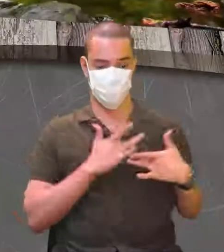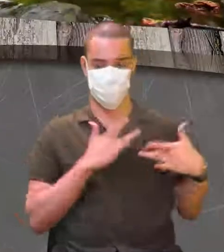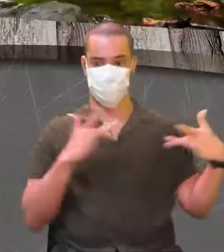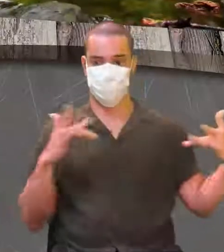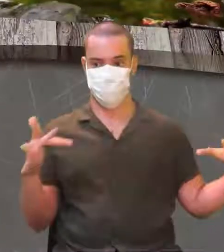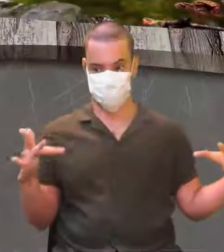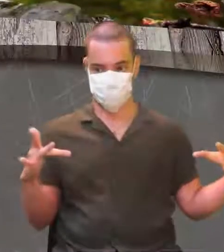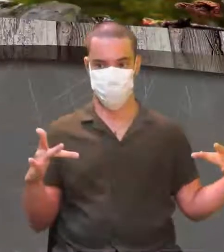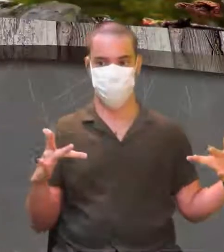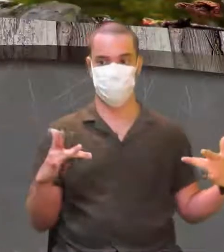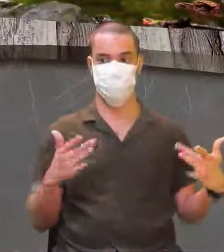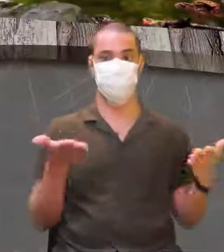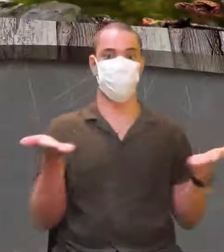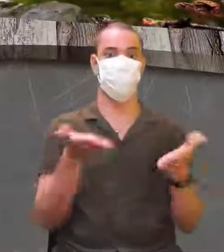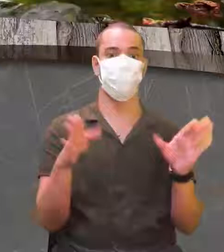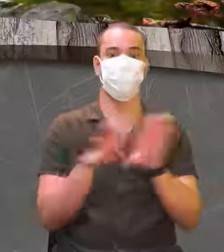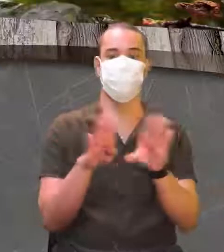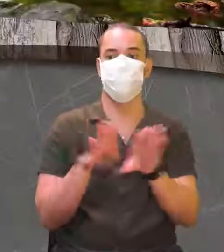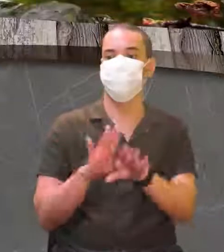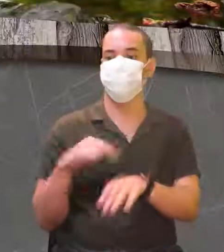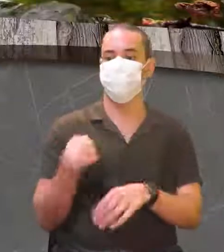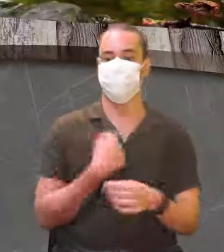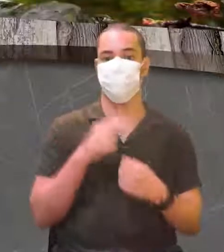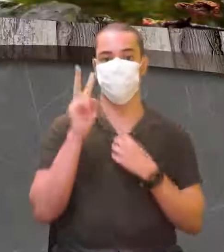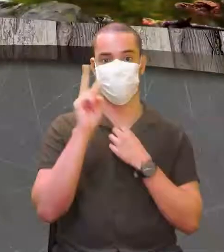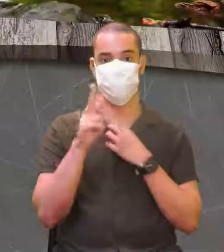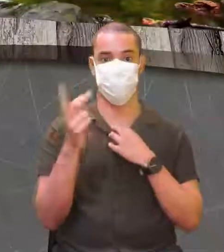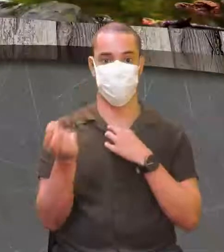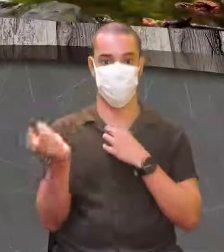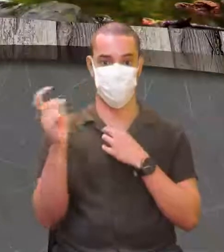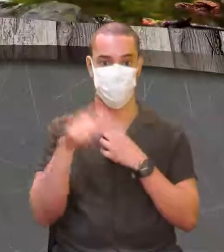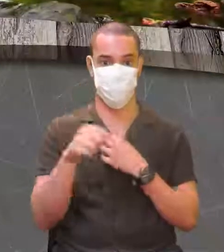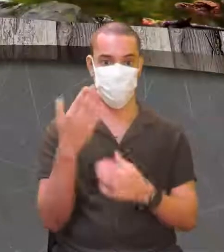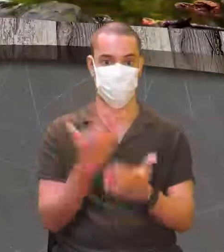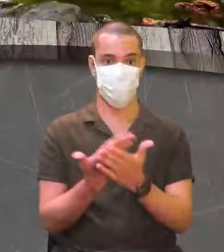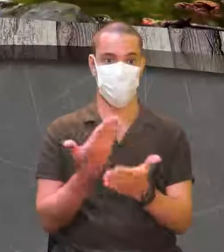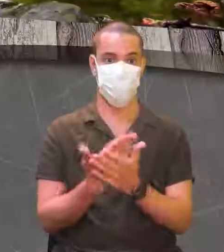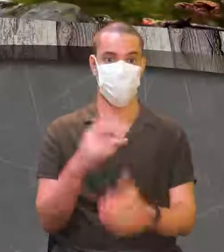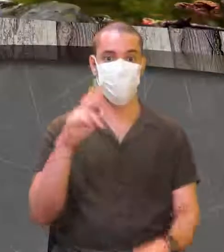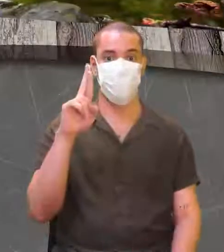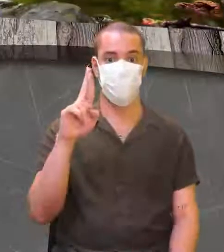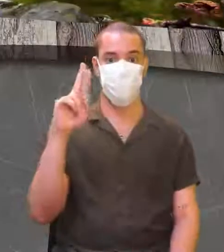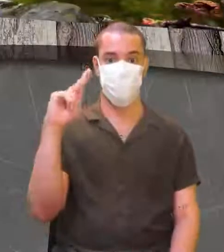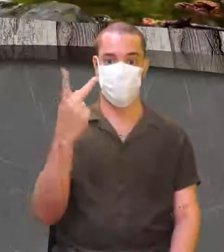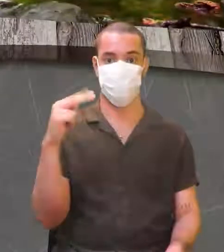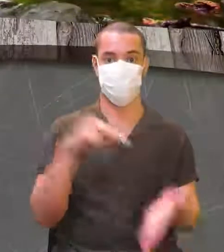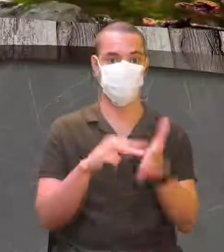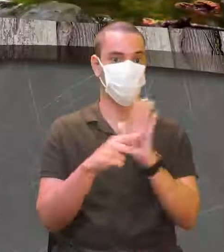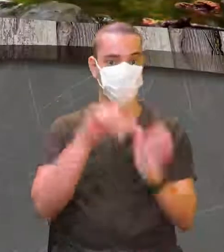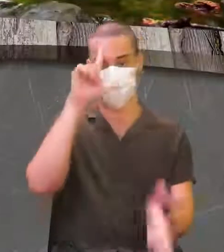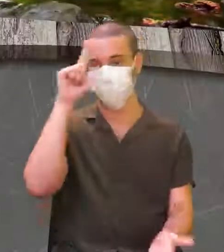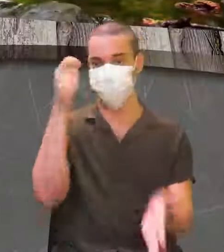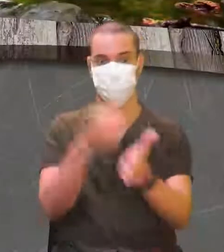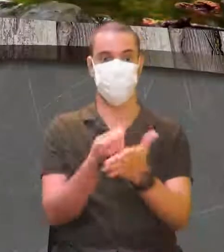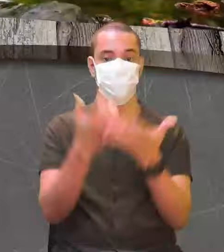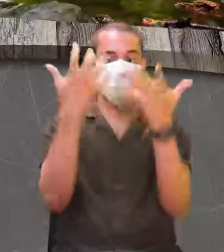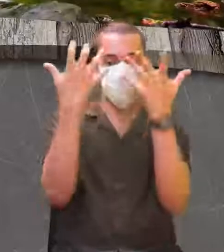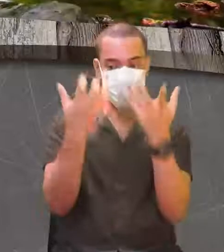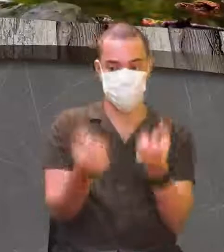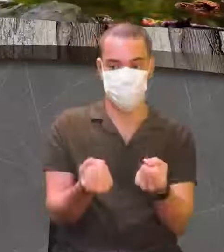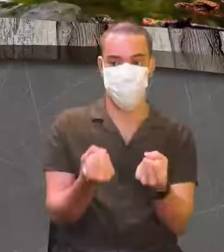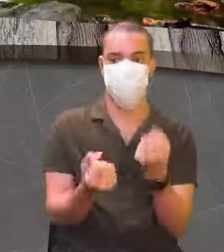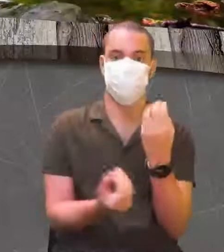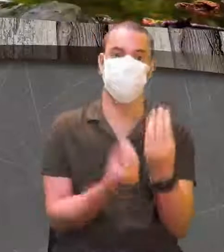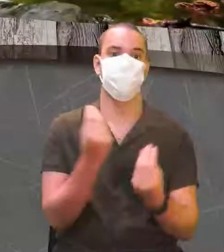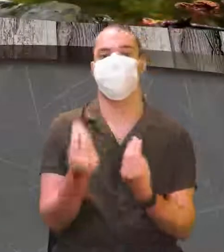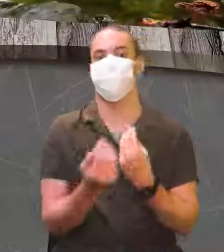doação de sangue. Agora a gente viu também, voltando à questão da aula, a questão do fator RH, ele é determinante, né, professora, para aceitação